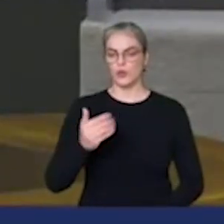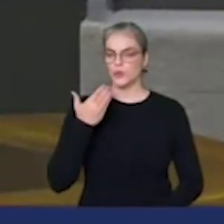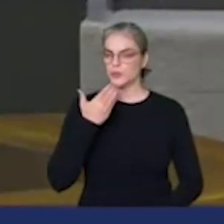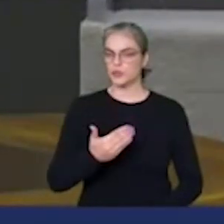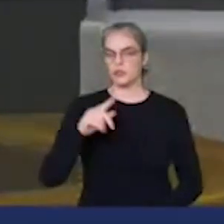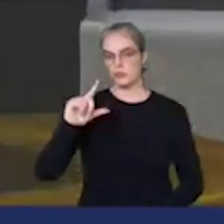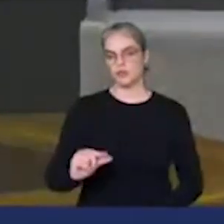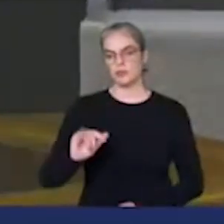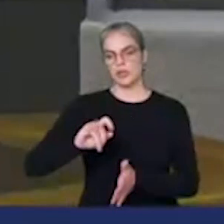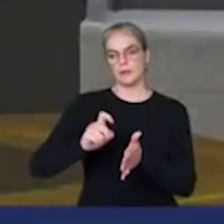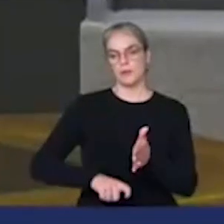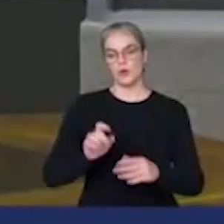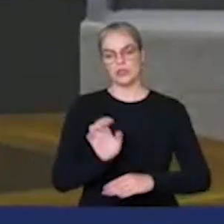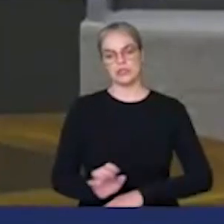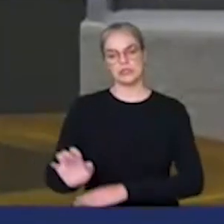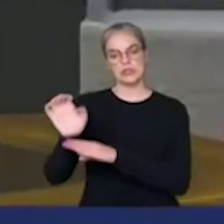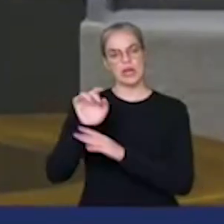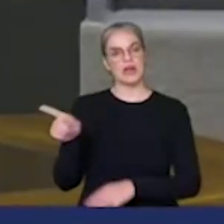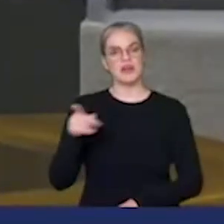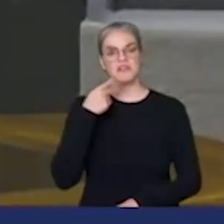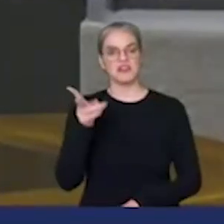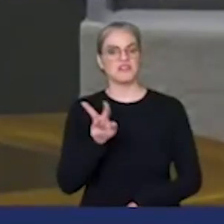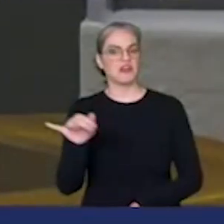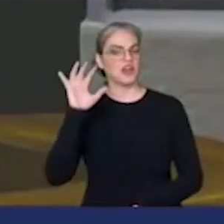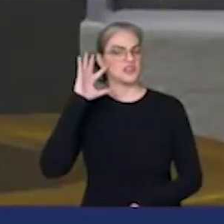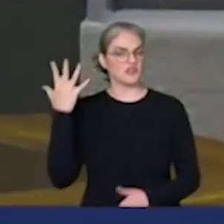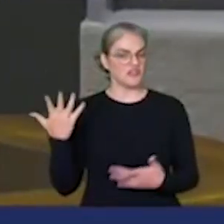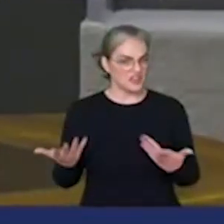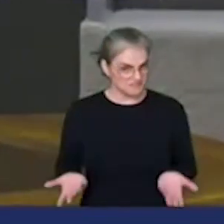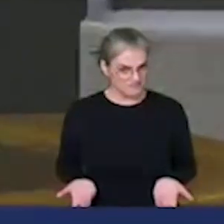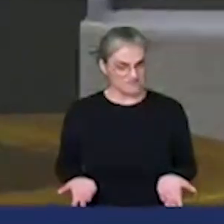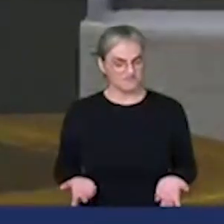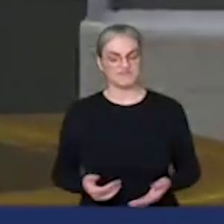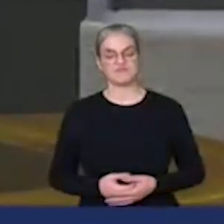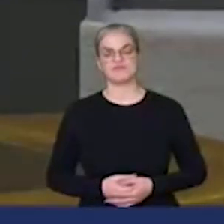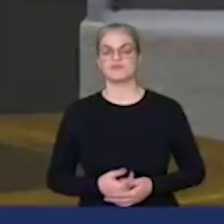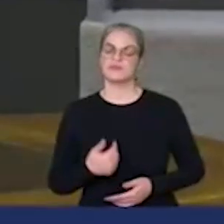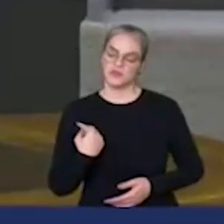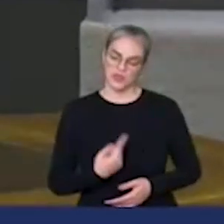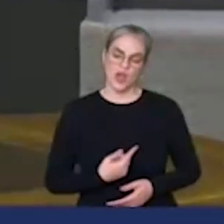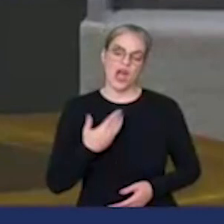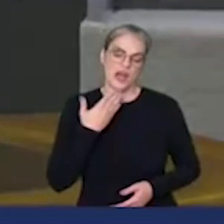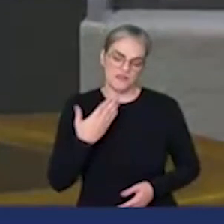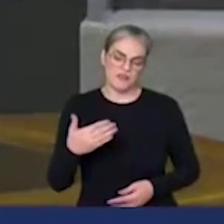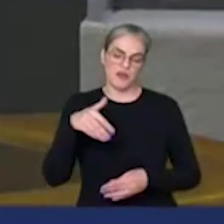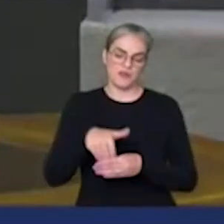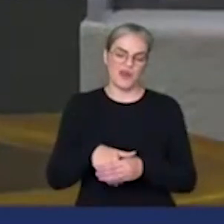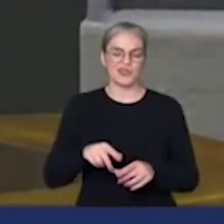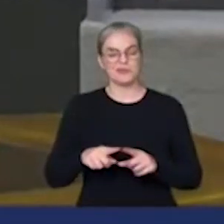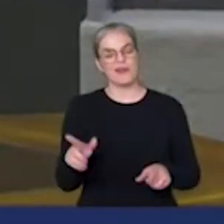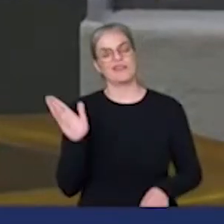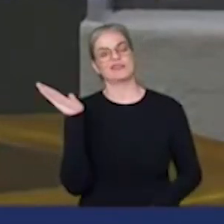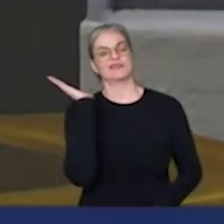estados, dizendo que isso ia ser a solução. Mesmo votando a favor, nós sabíamos que isso não iria